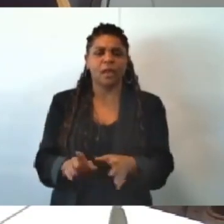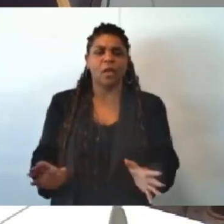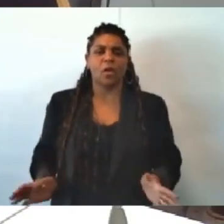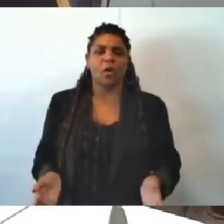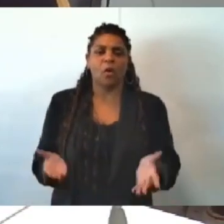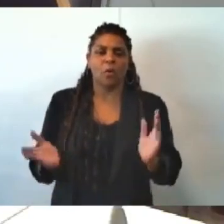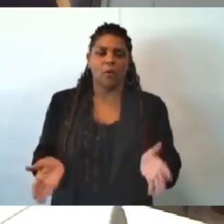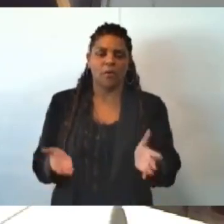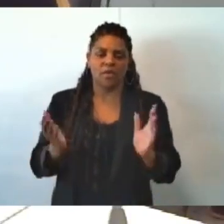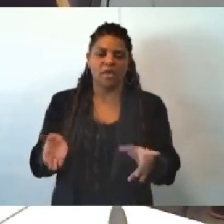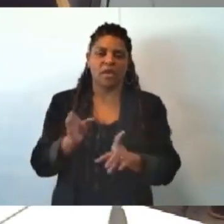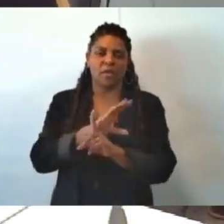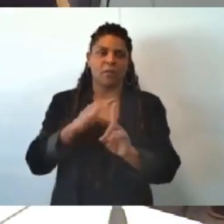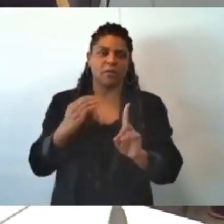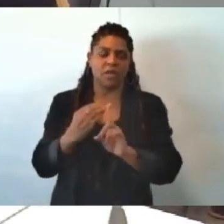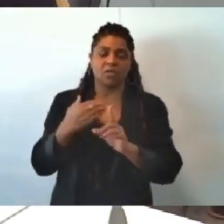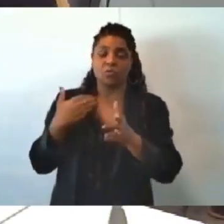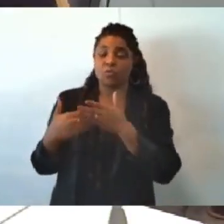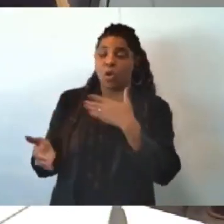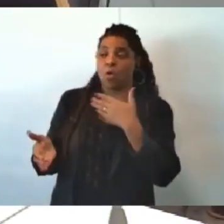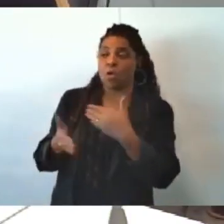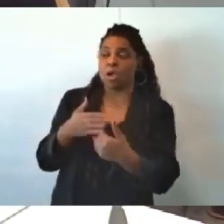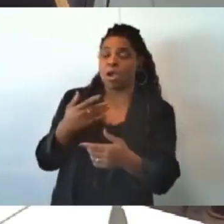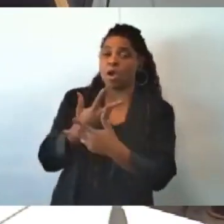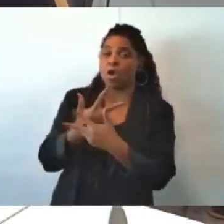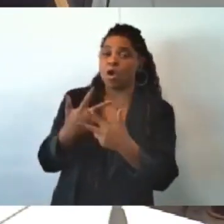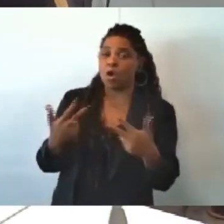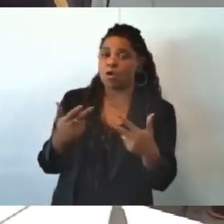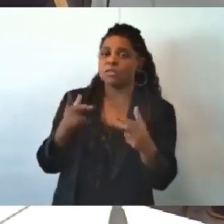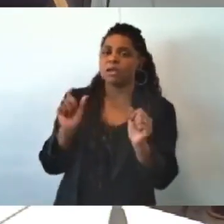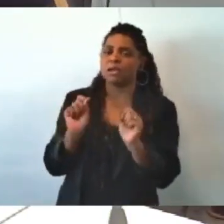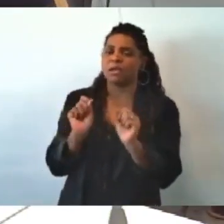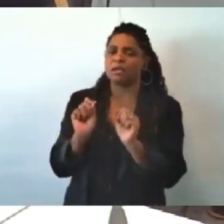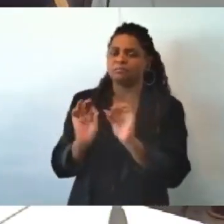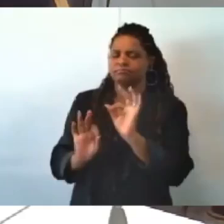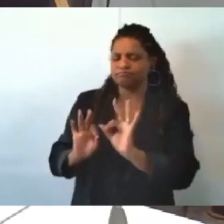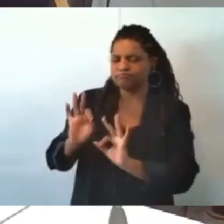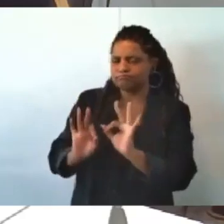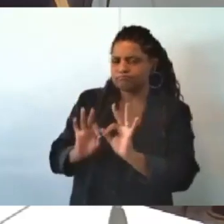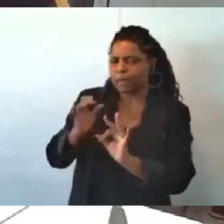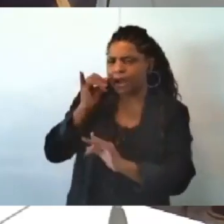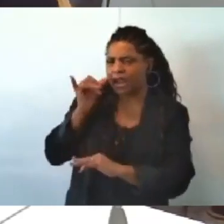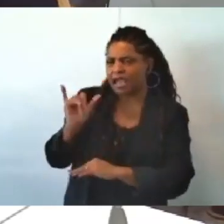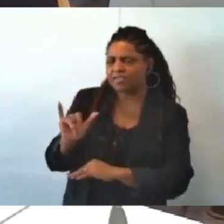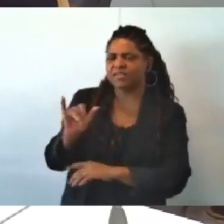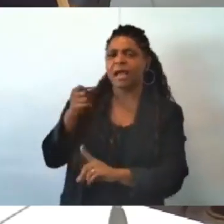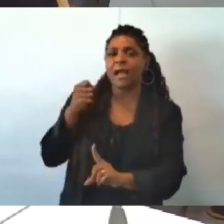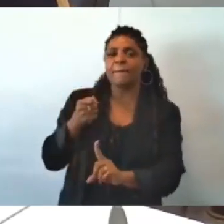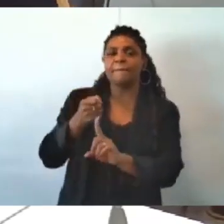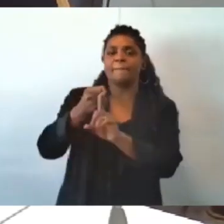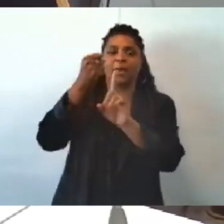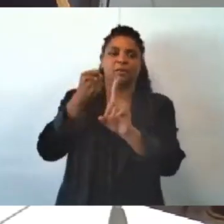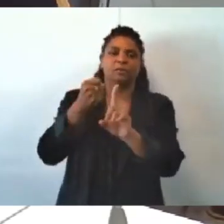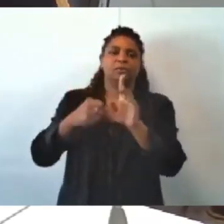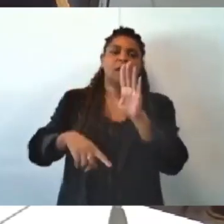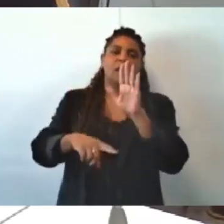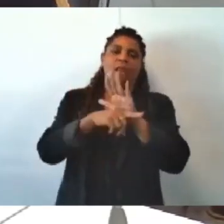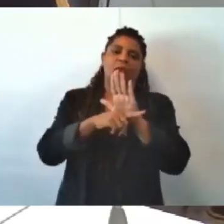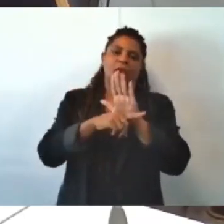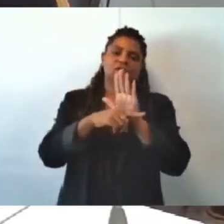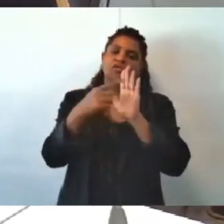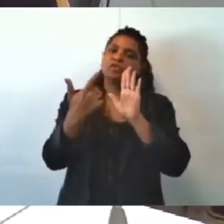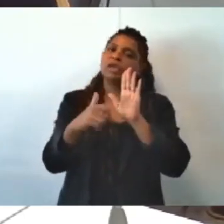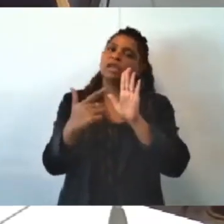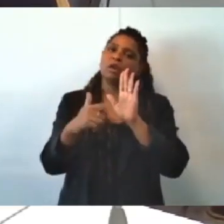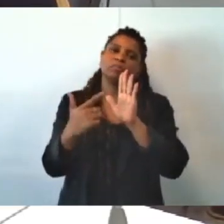cuidadosamente planejada para evitar impactos negativos irreparáveis. Desejamos que a Rua Sapucaí não seja